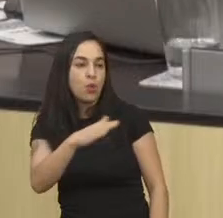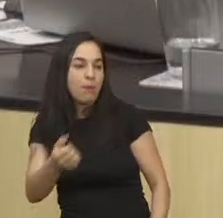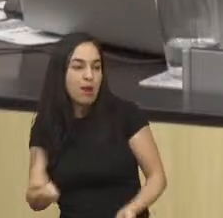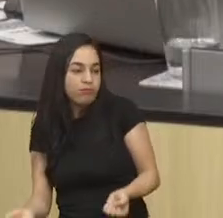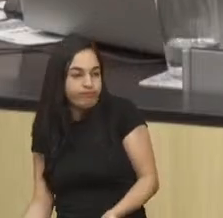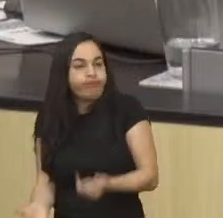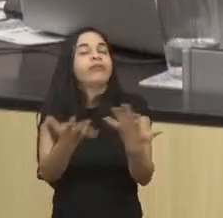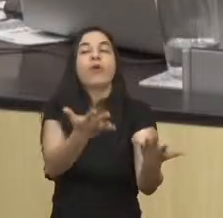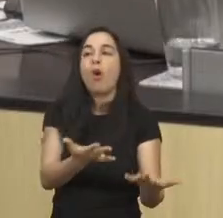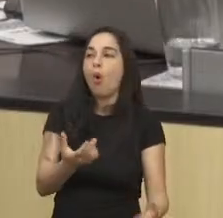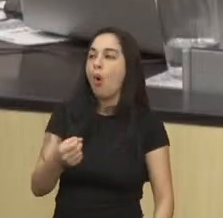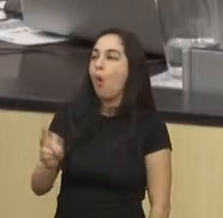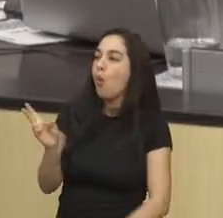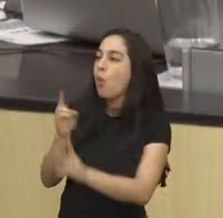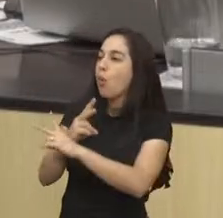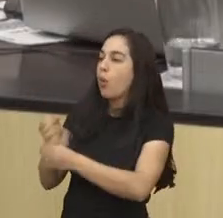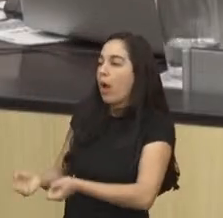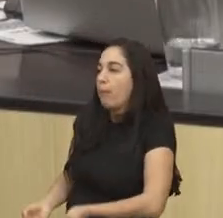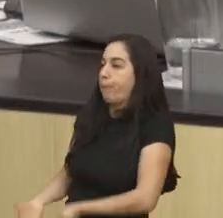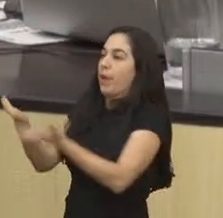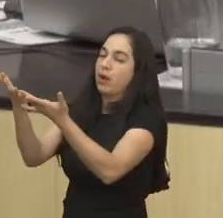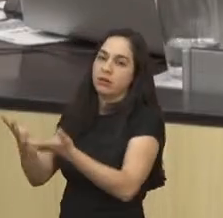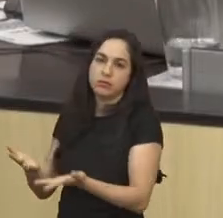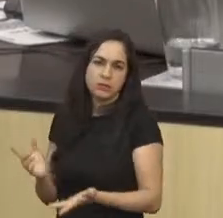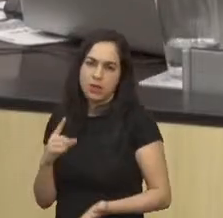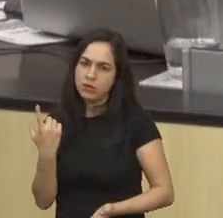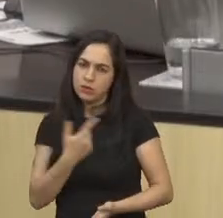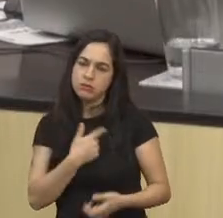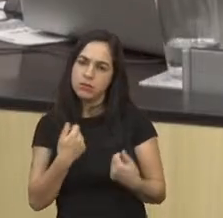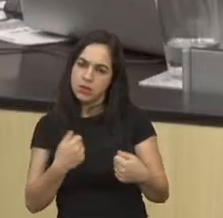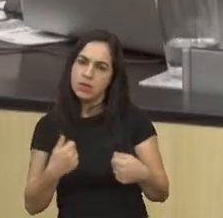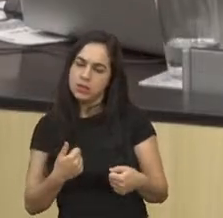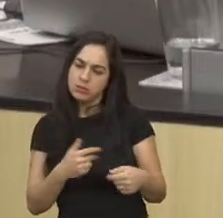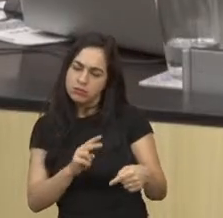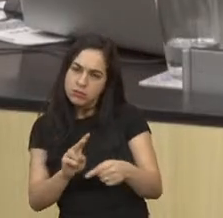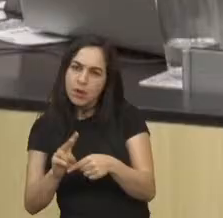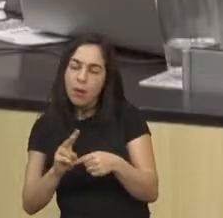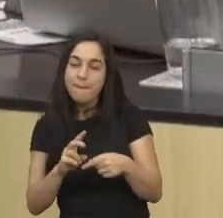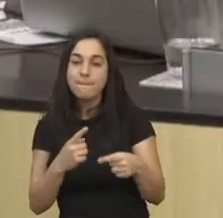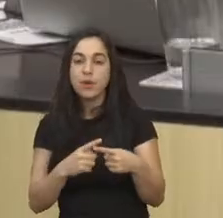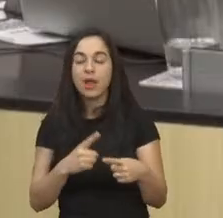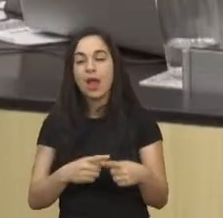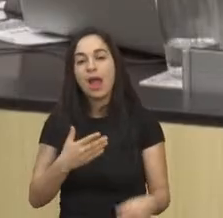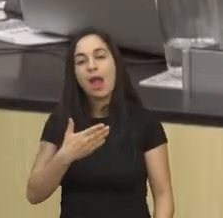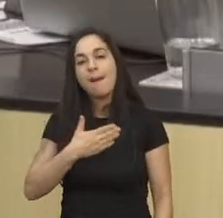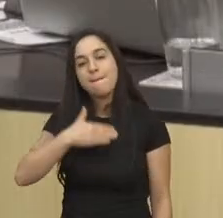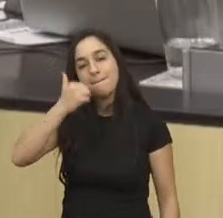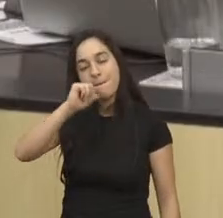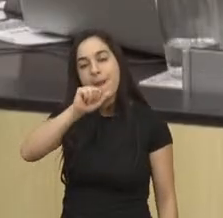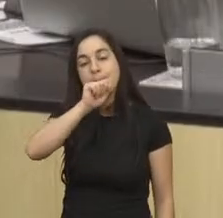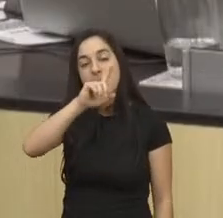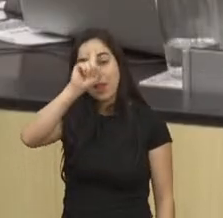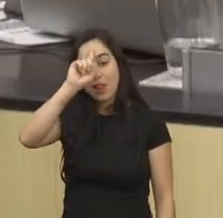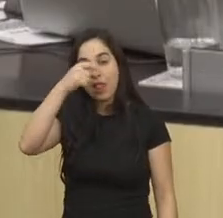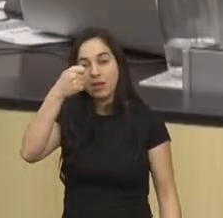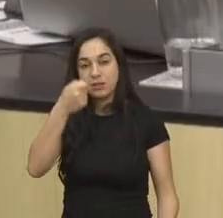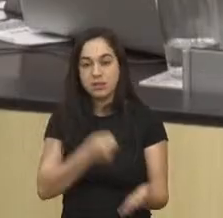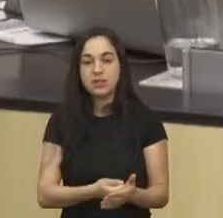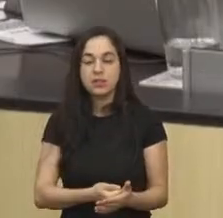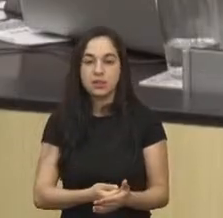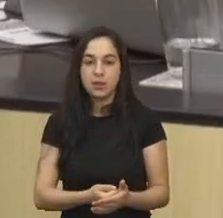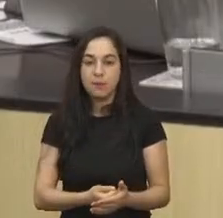ser depositado, ser sepultado. Assim eu digo porque minha mãe, ela fez essa opção, ela foi evangelizada